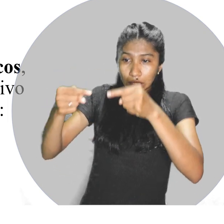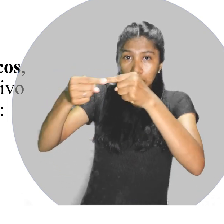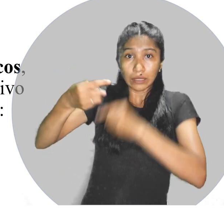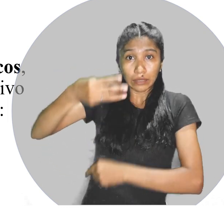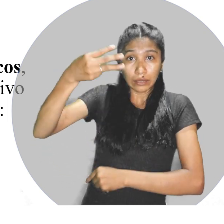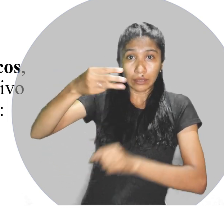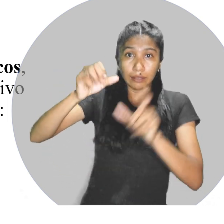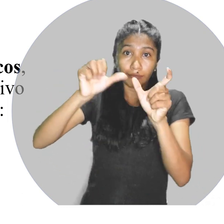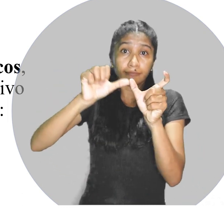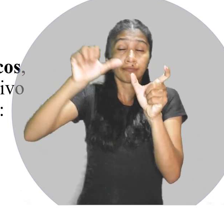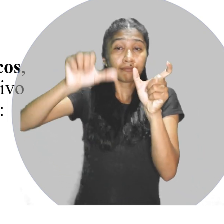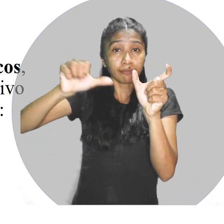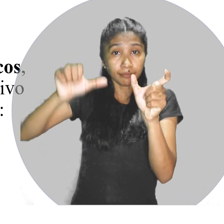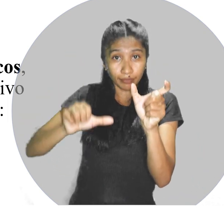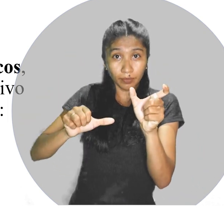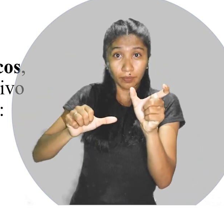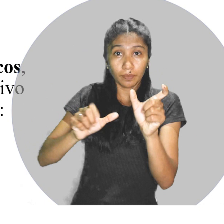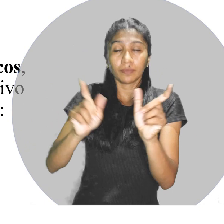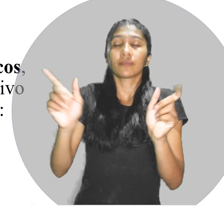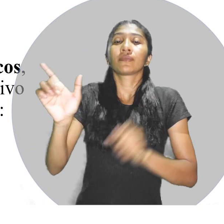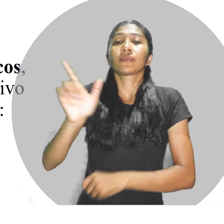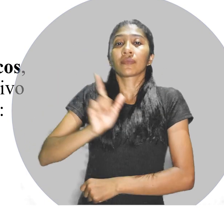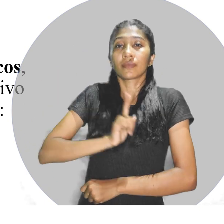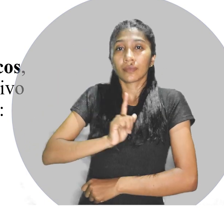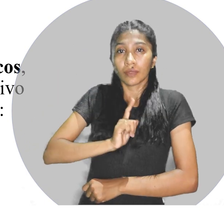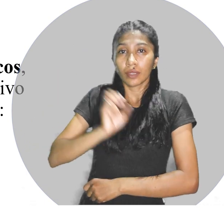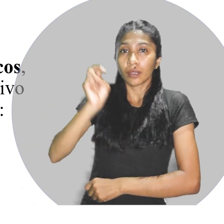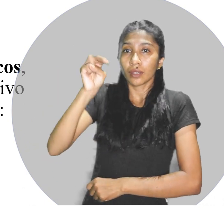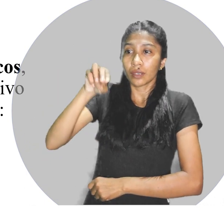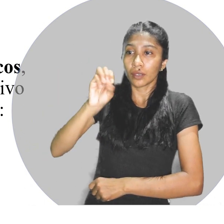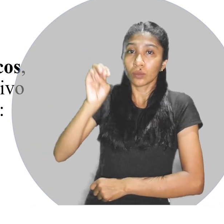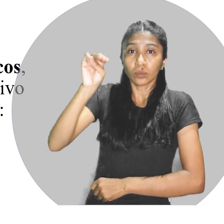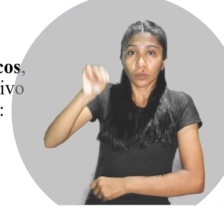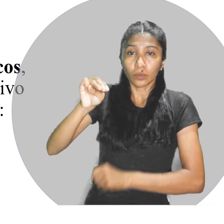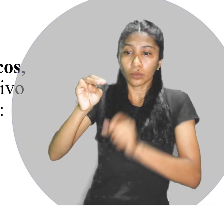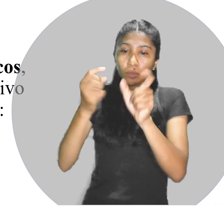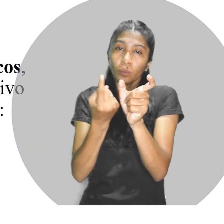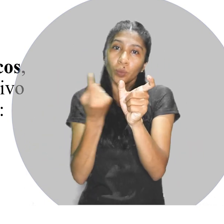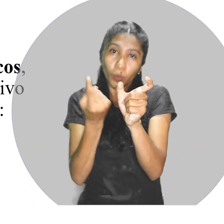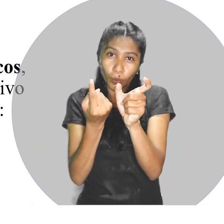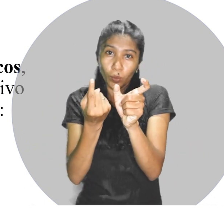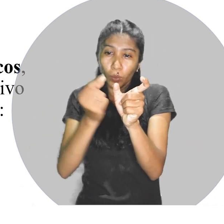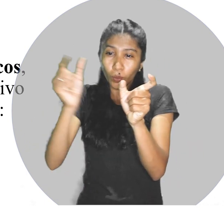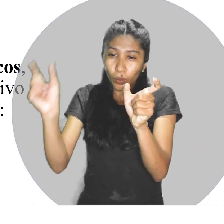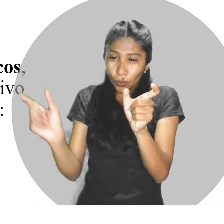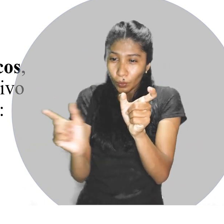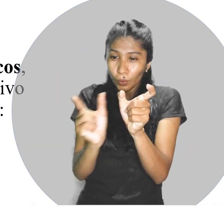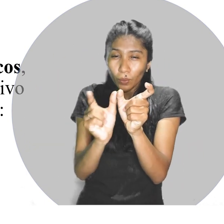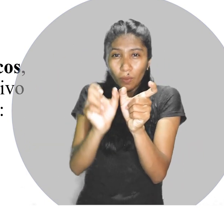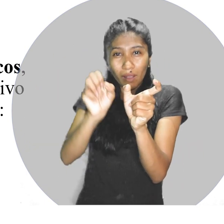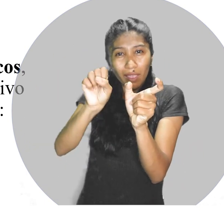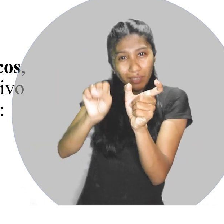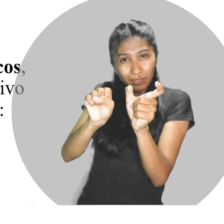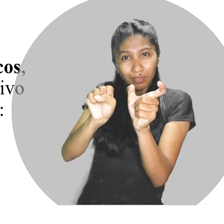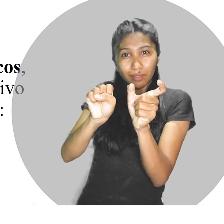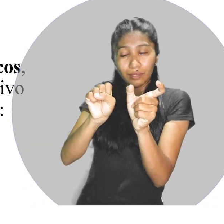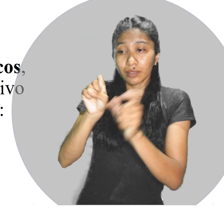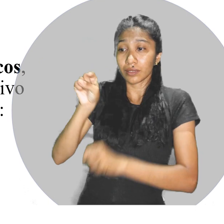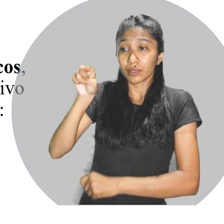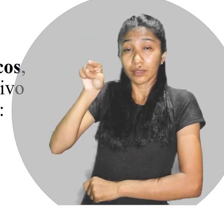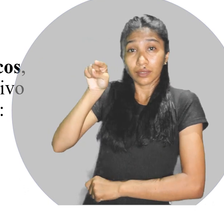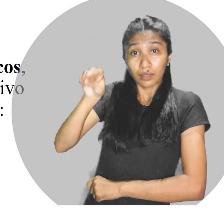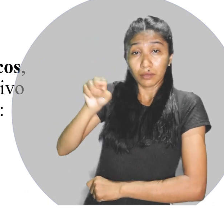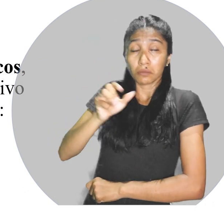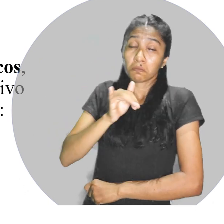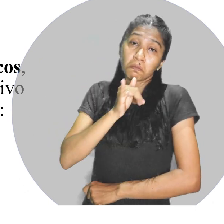terceira declinação possuem um nominativo singular que termina com o som de S. E isso pode